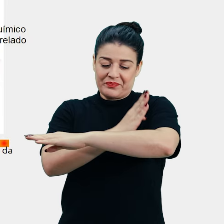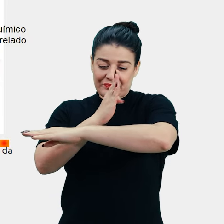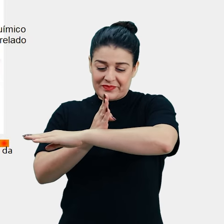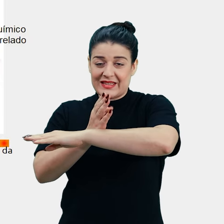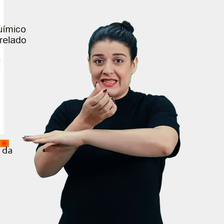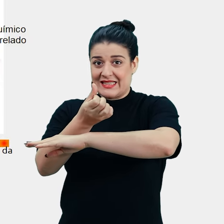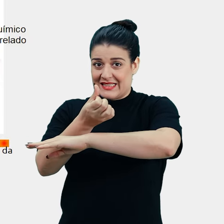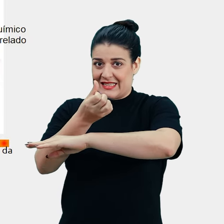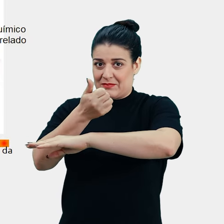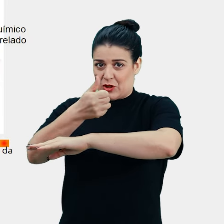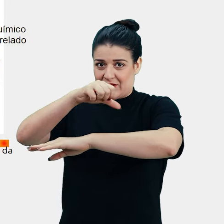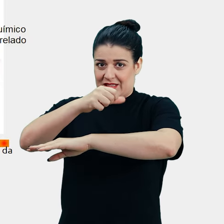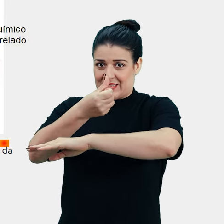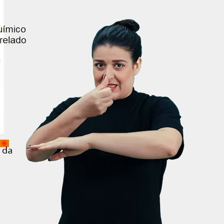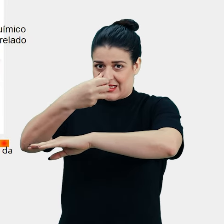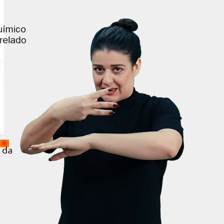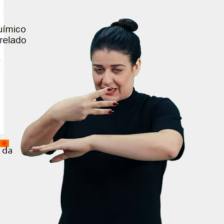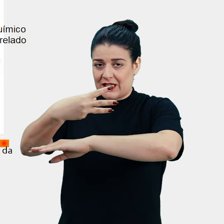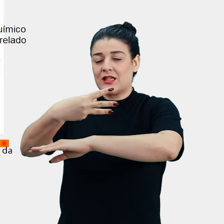1963, nós temos ali